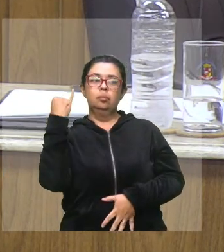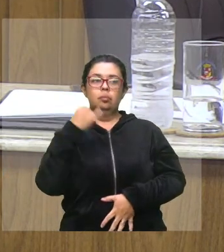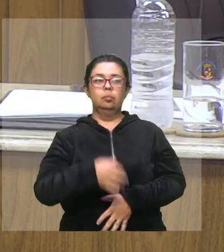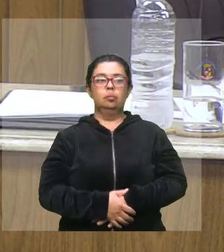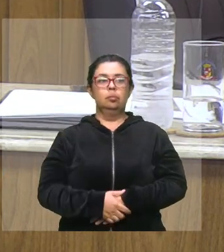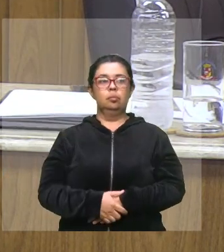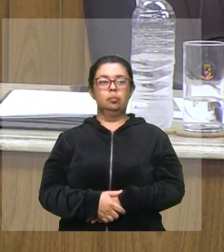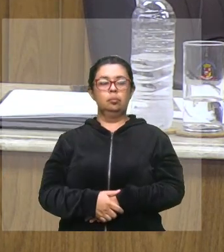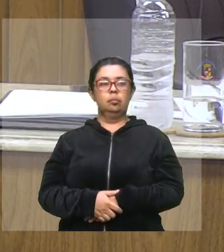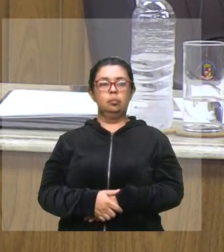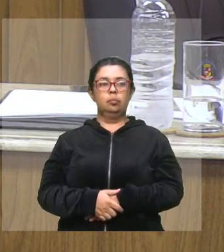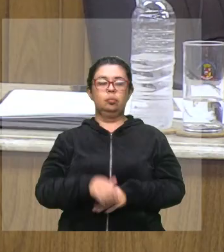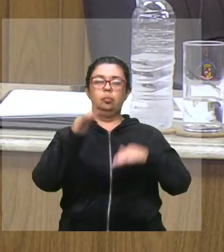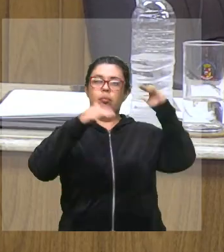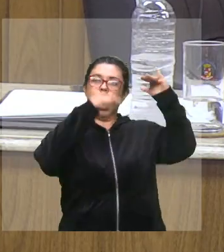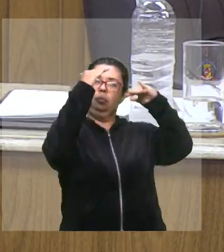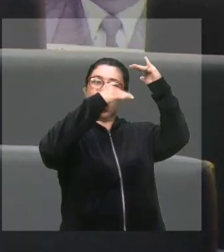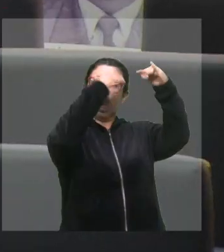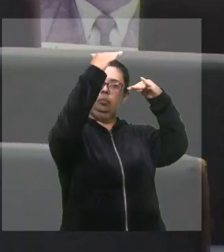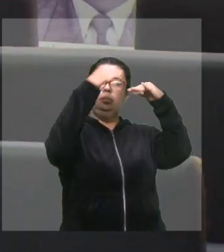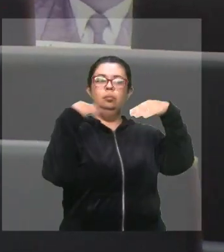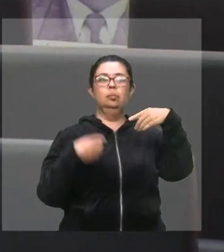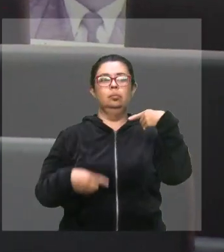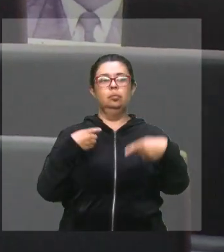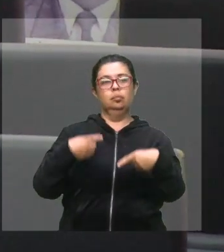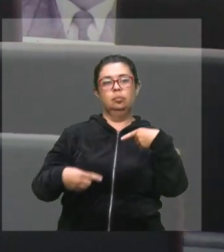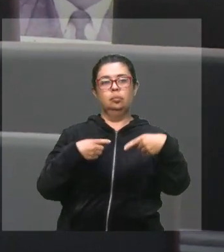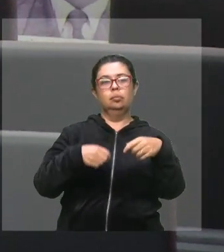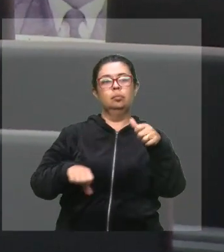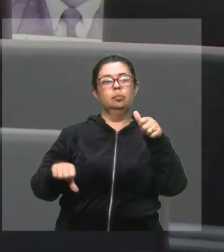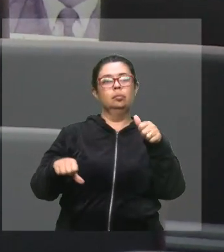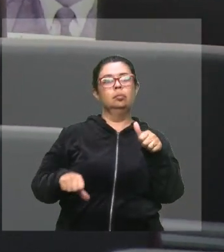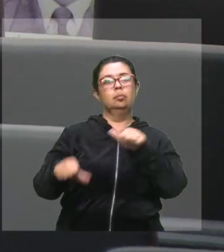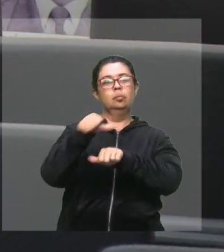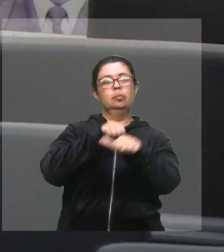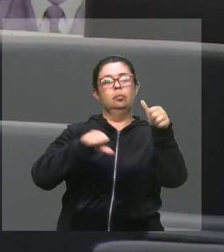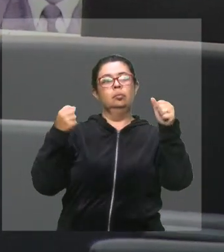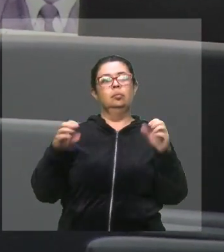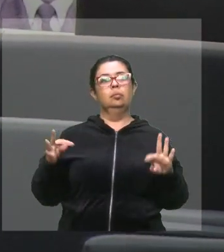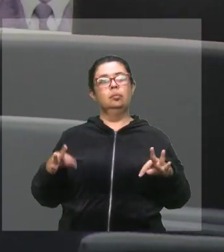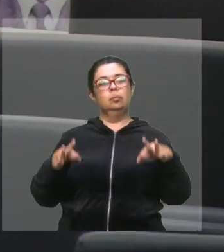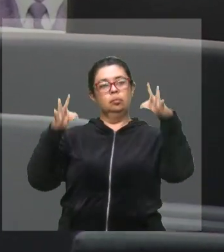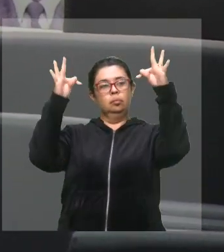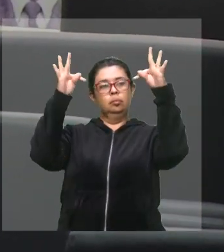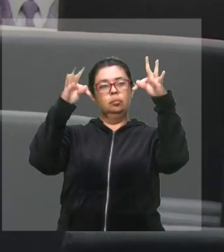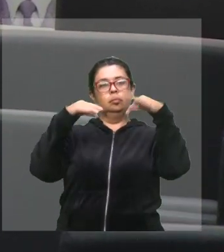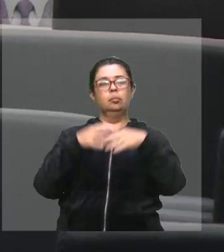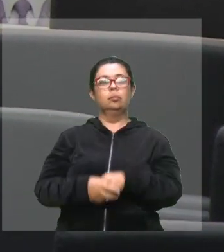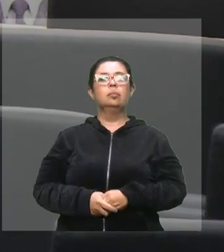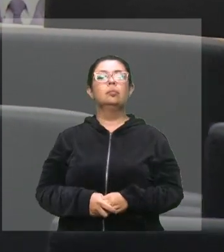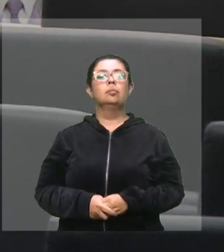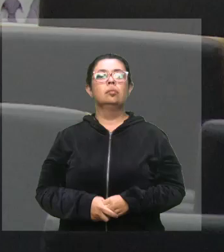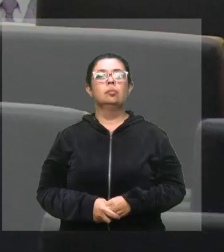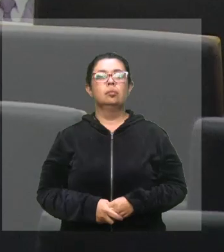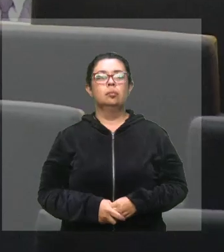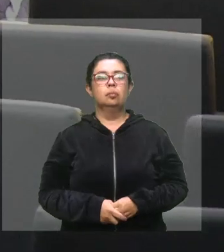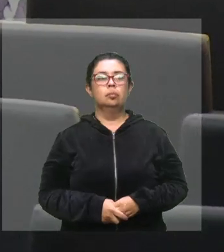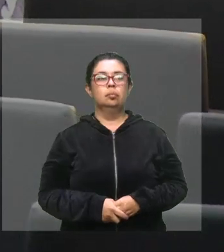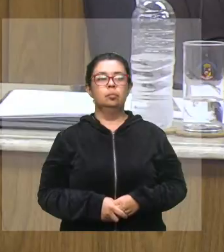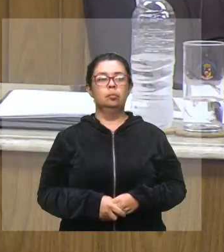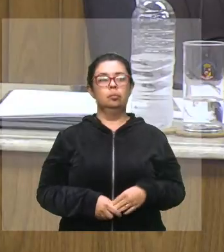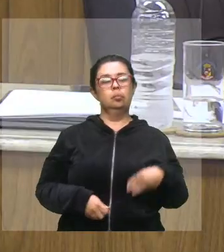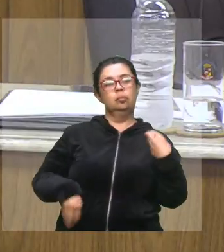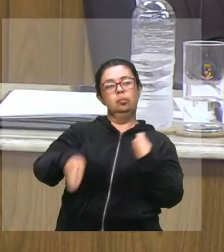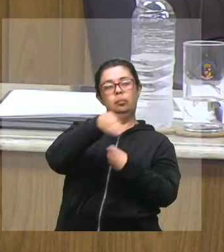do avanço dessa política de inovação e tecnologia aqui no município de Assis, diante desse envolvimento